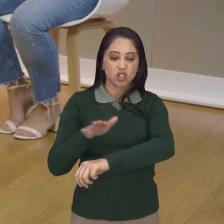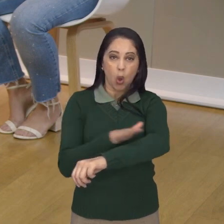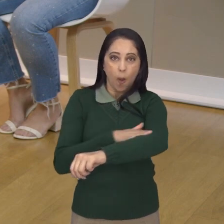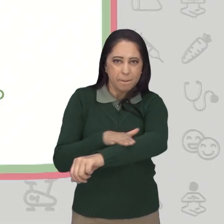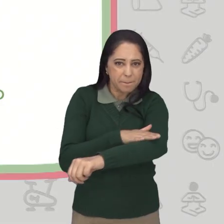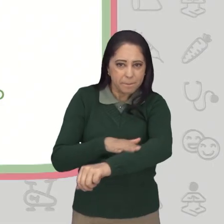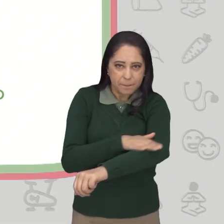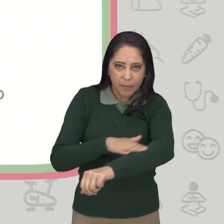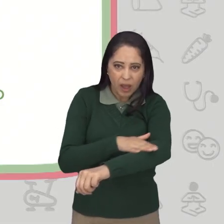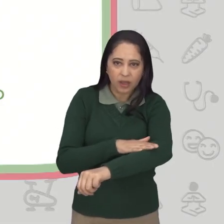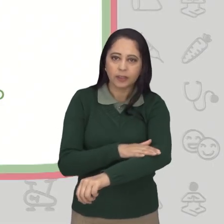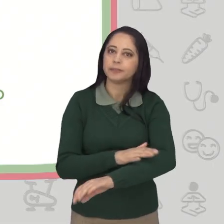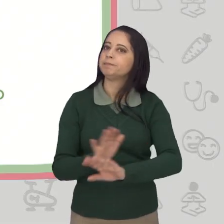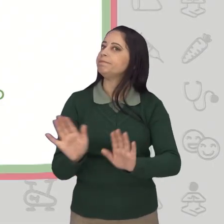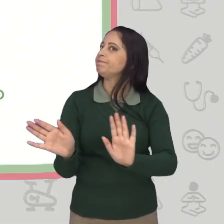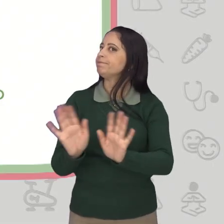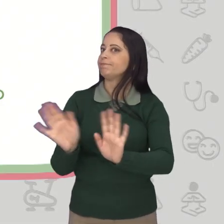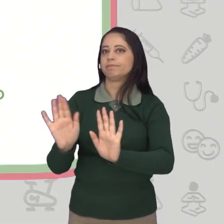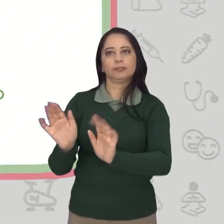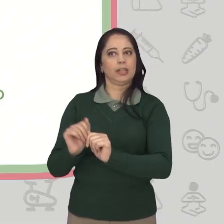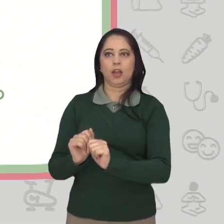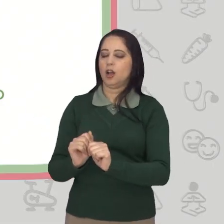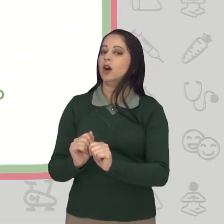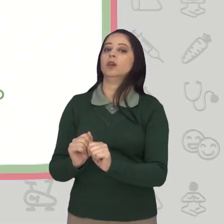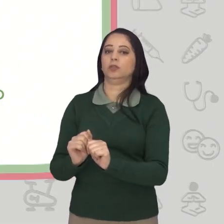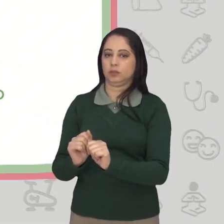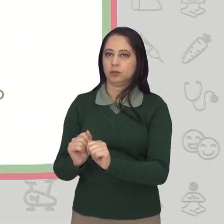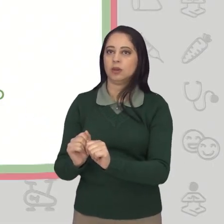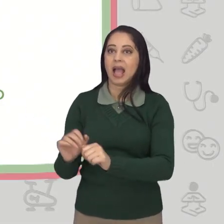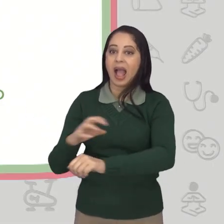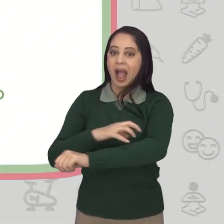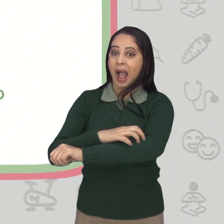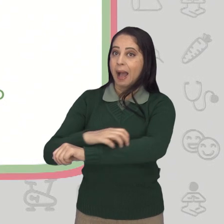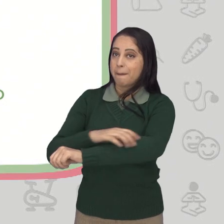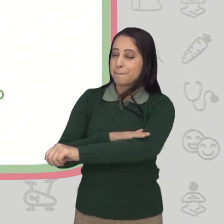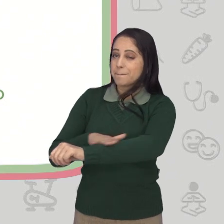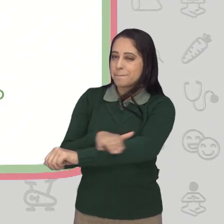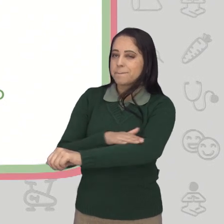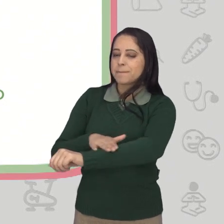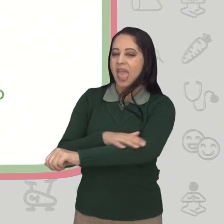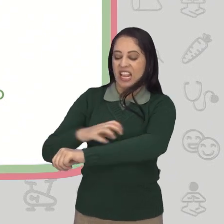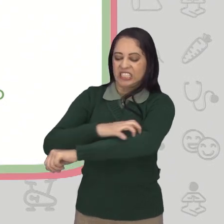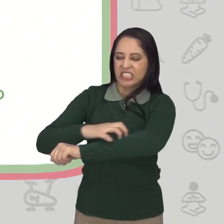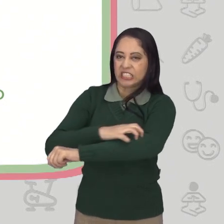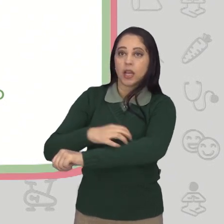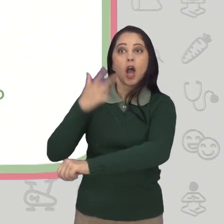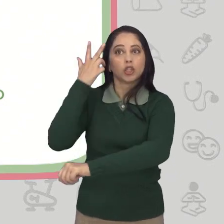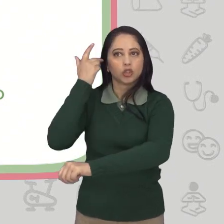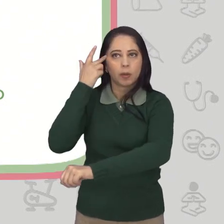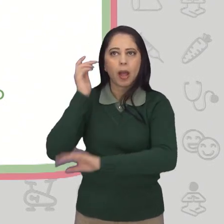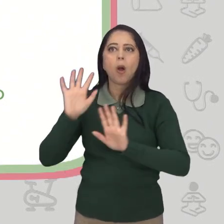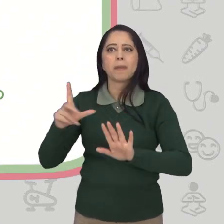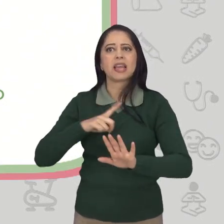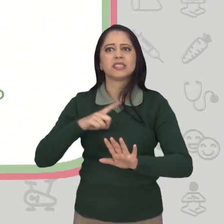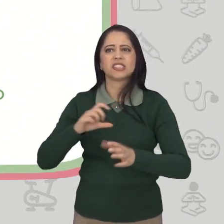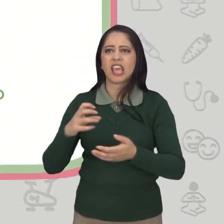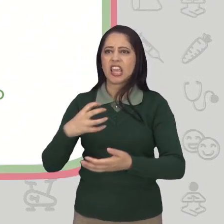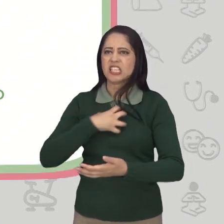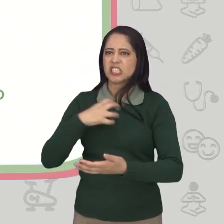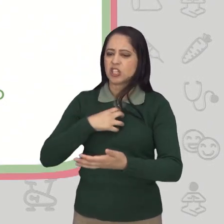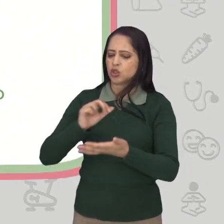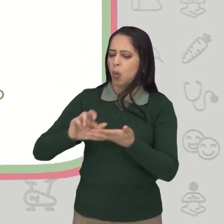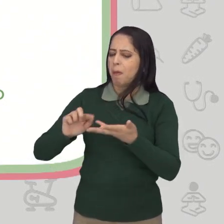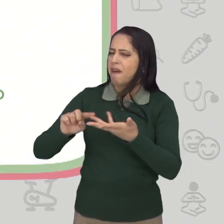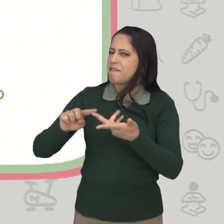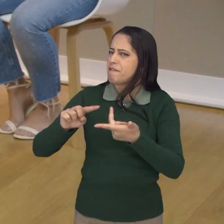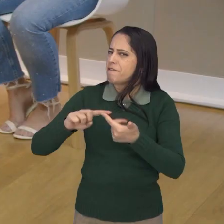Não, né? Então a gente viu que assim, a pele é um dos sintomas mais acometidos e mais comum. Mas Cláudio, a gente tem vários outros sintomas,